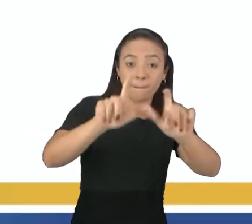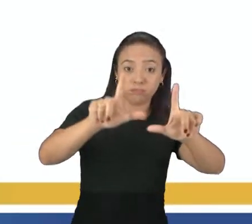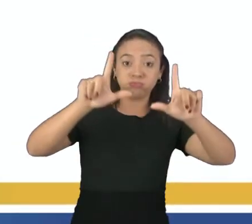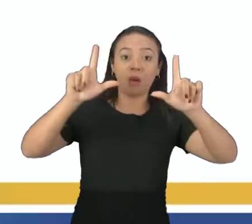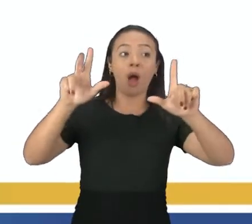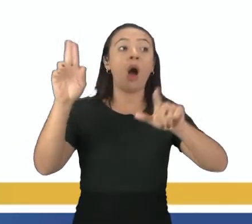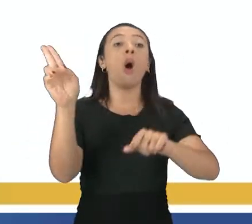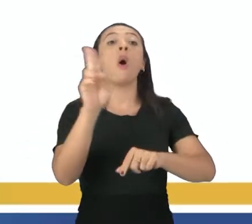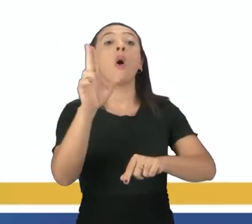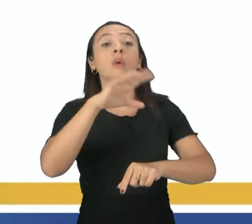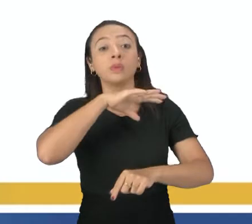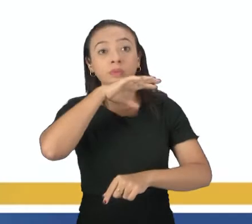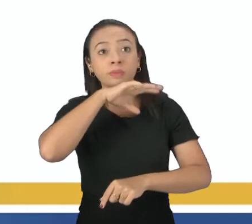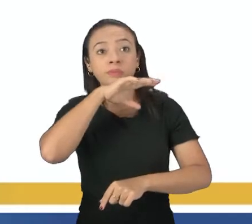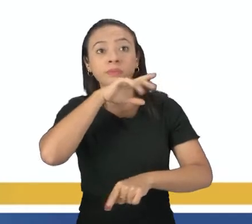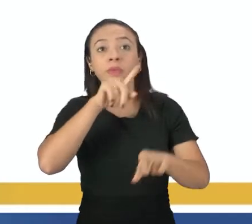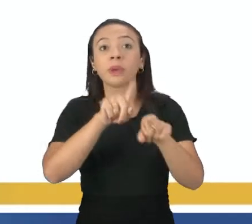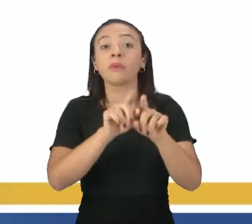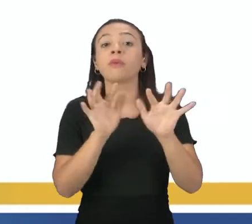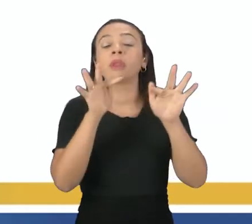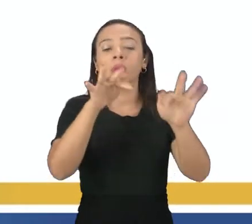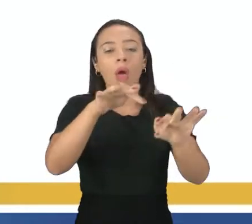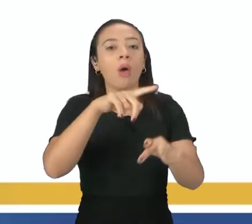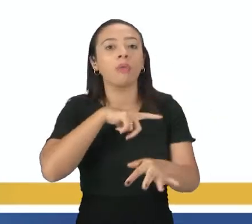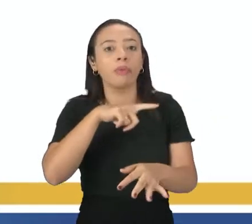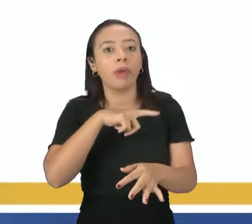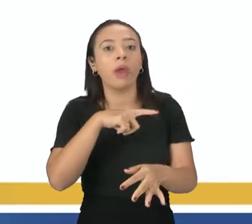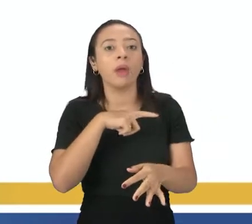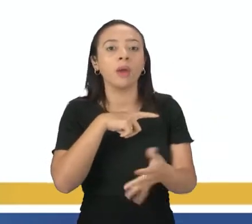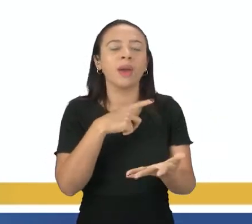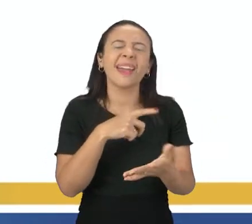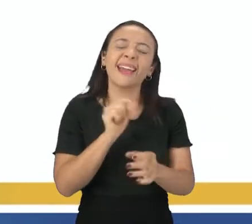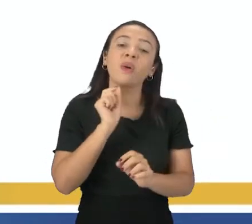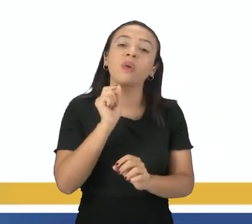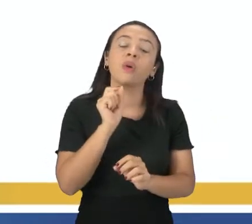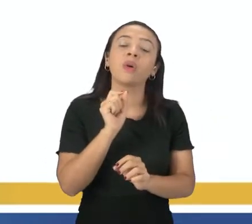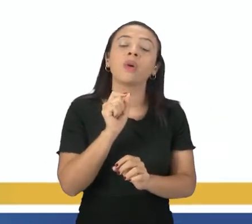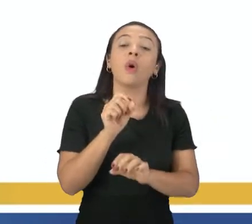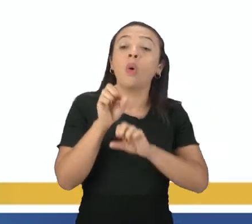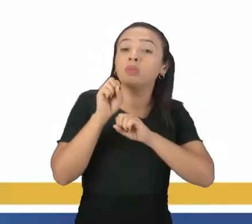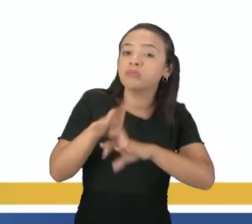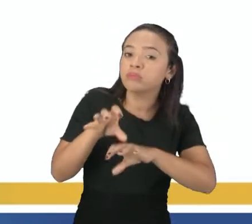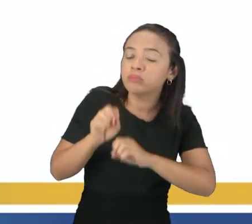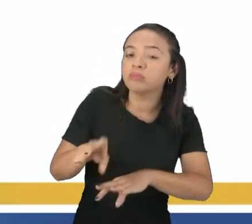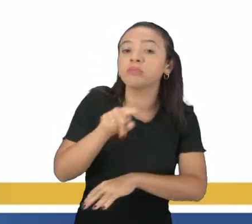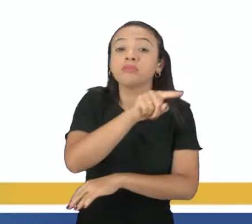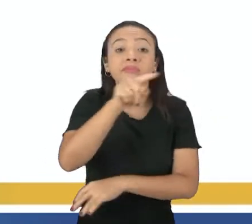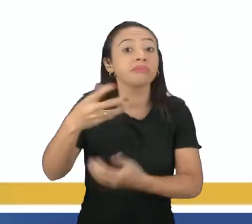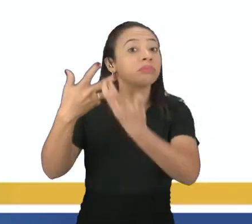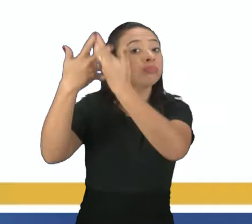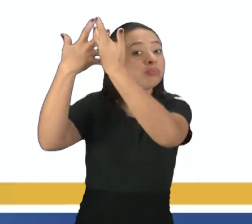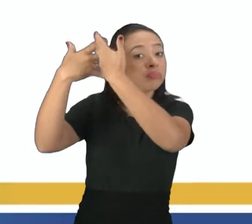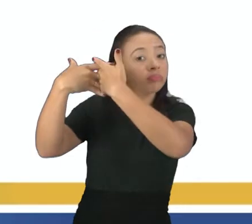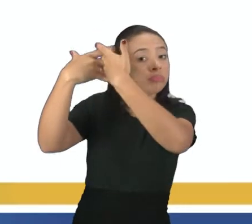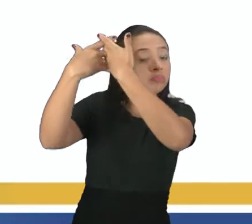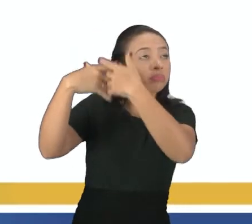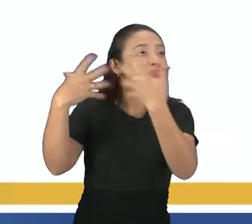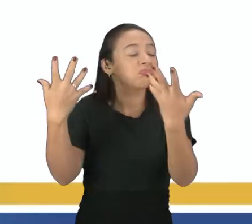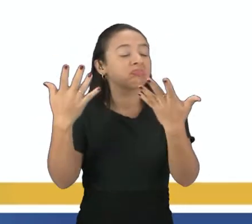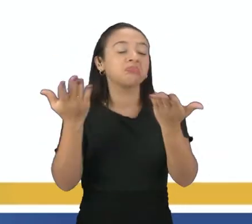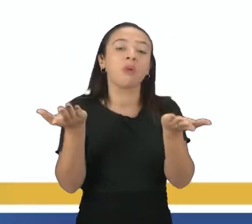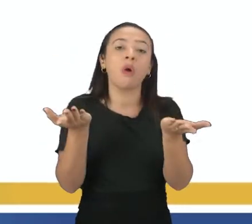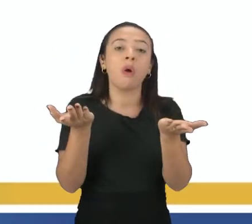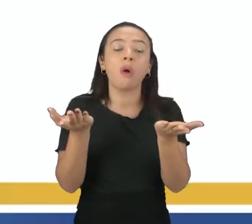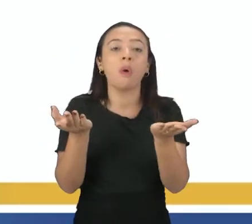animais. No final tem uma moral, que é um ensinamento para reflexão sobre